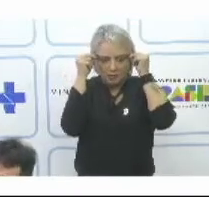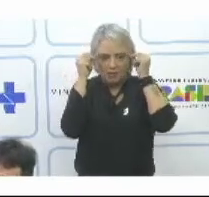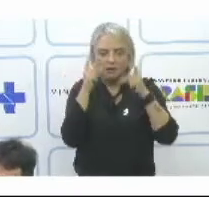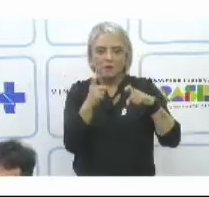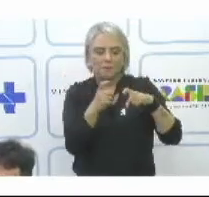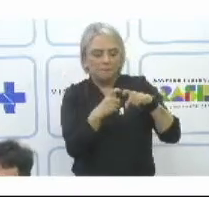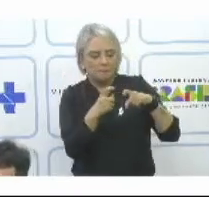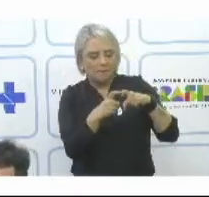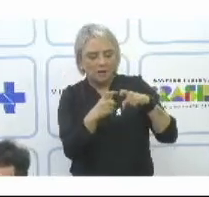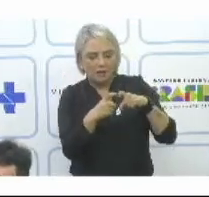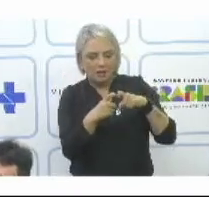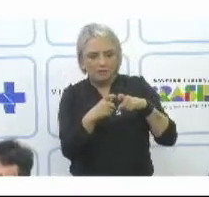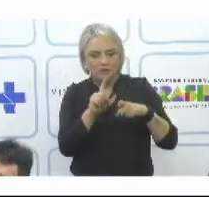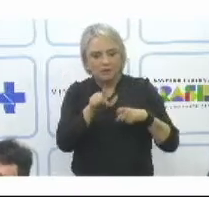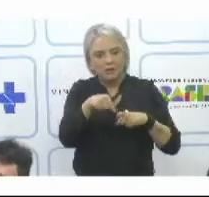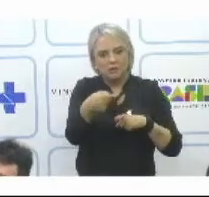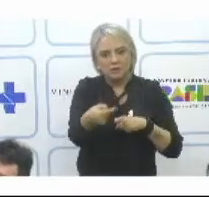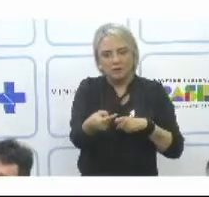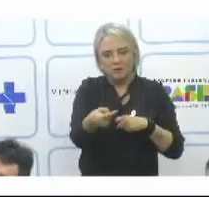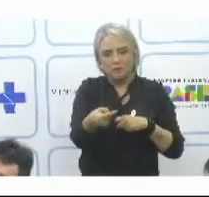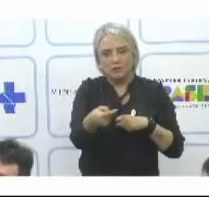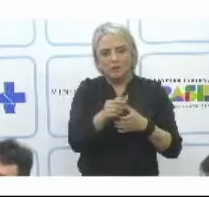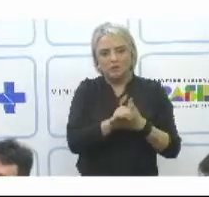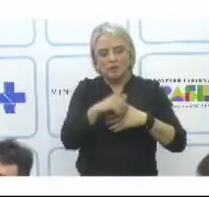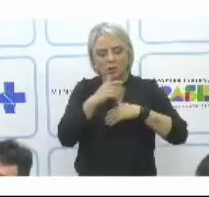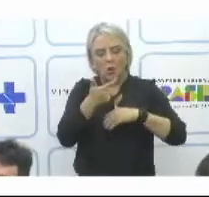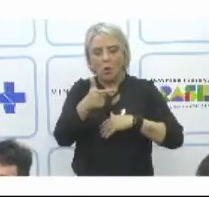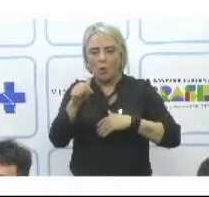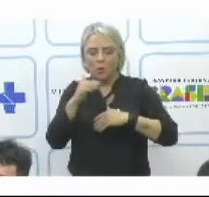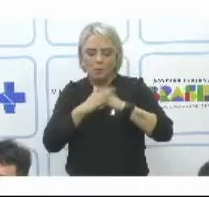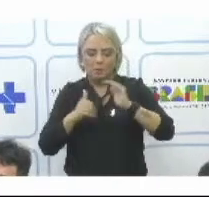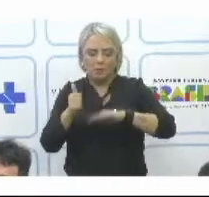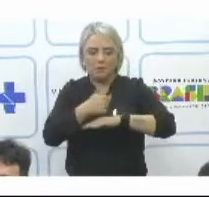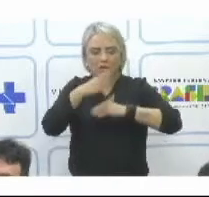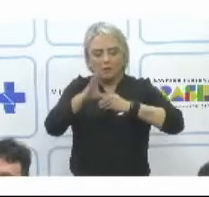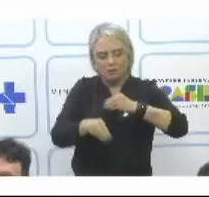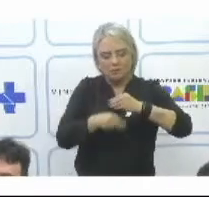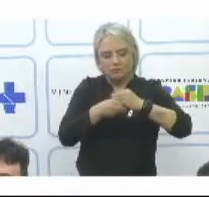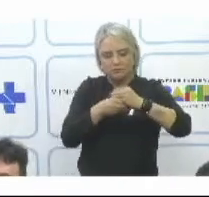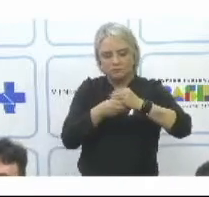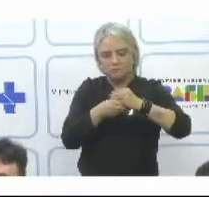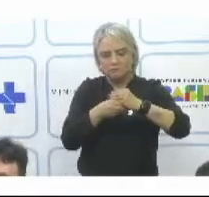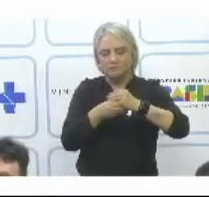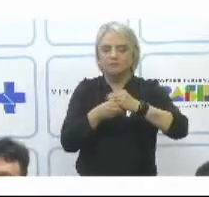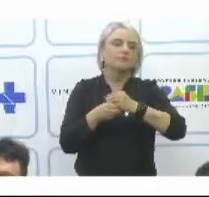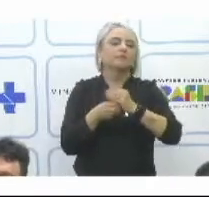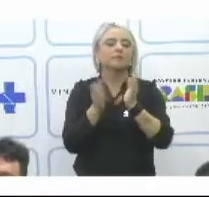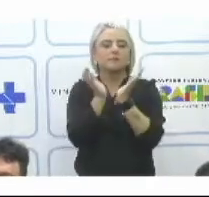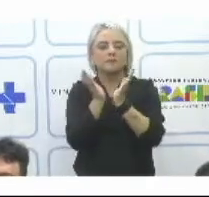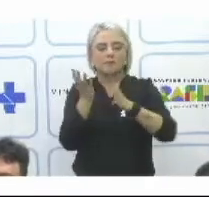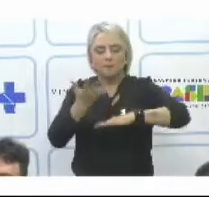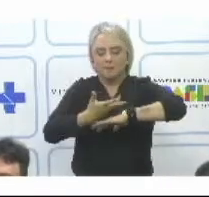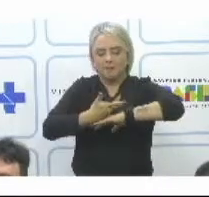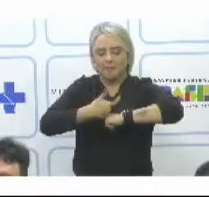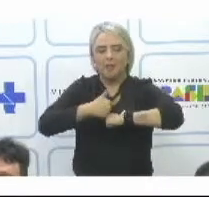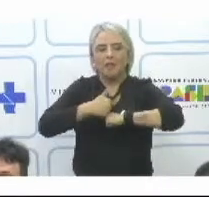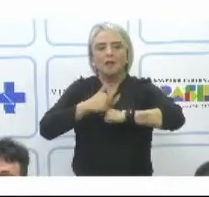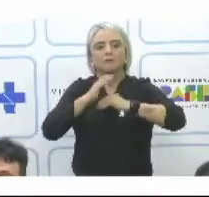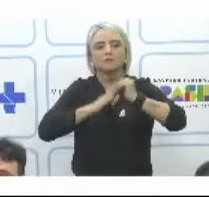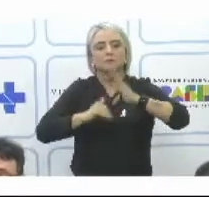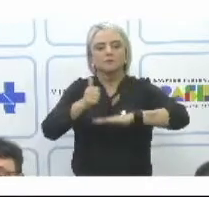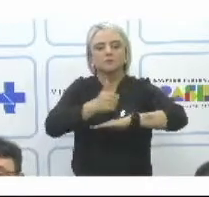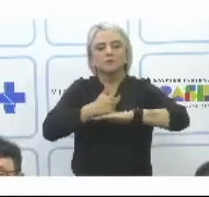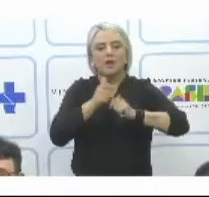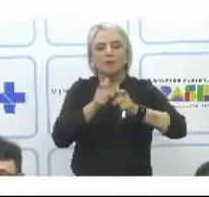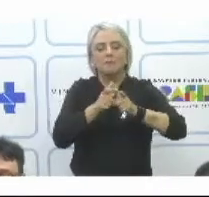né, seguido, né, pelos outros profissionais que compõem aí essa equipe multiprofissional.